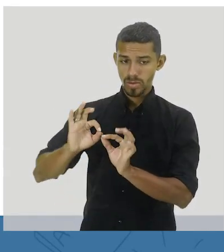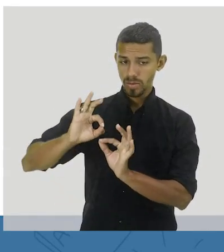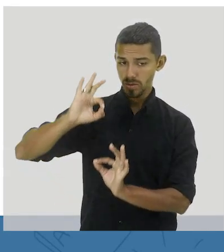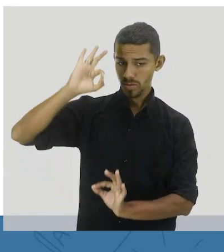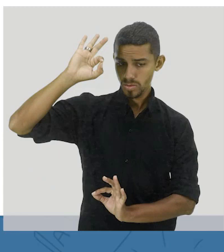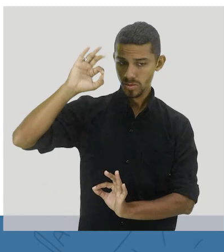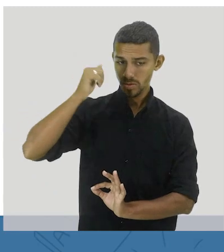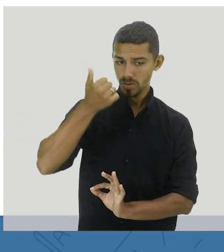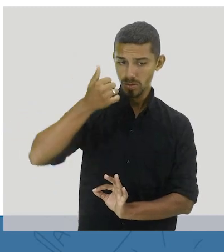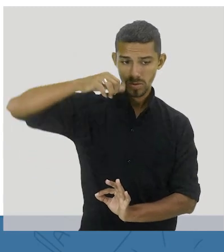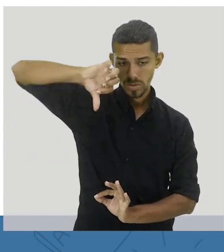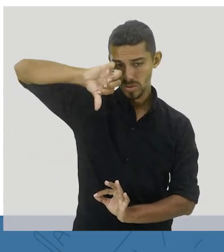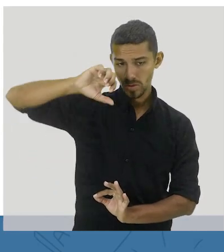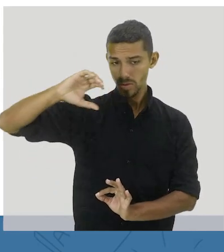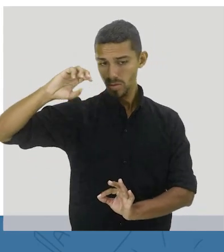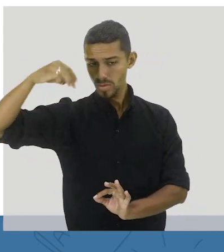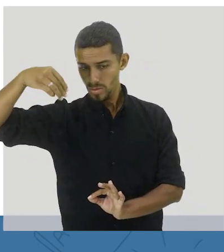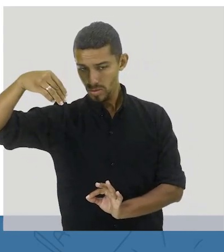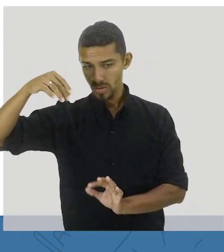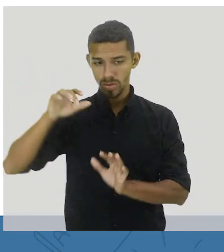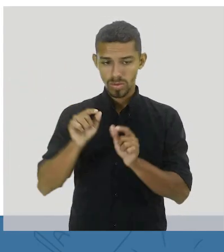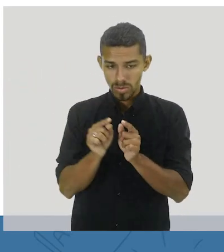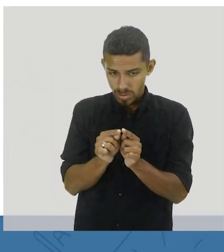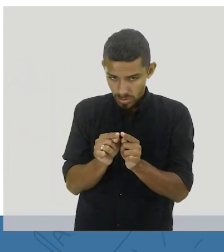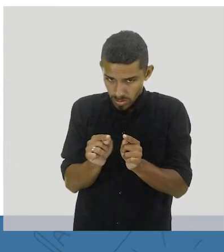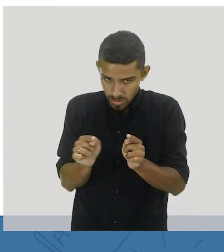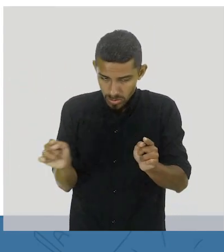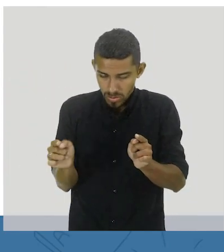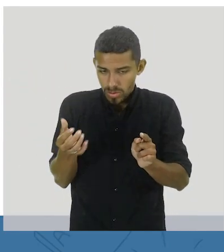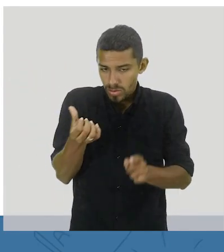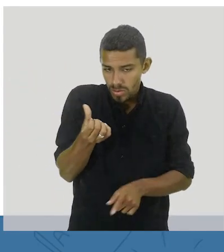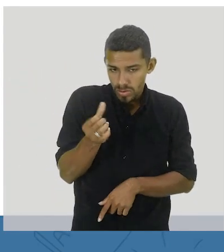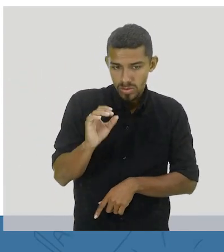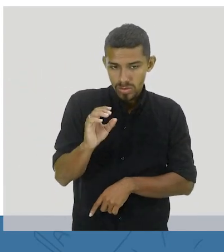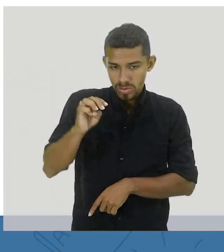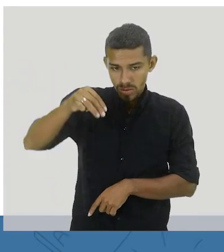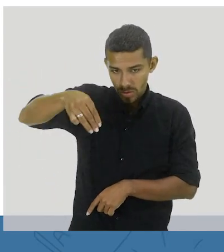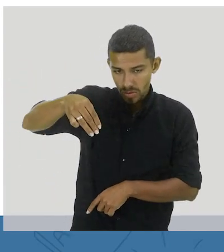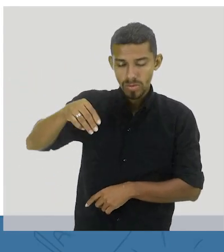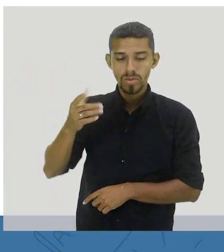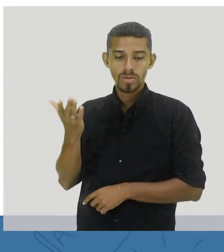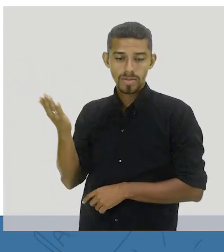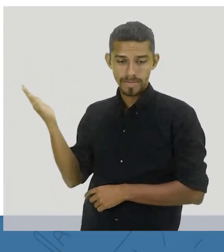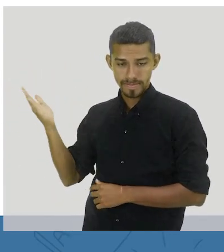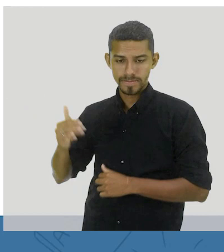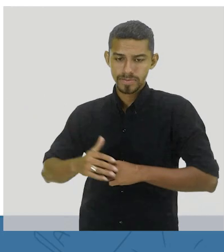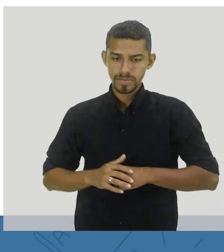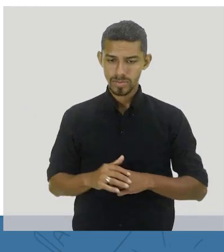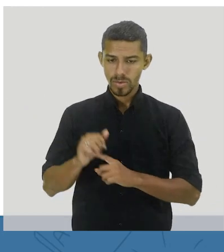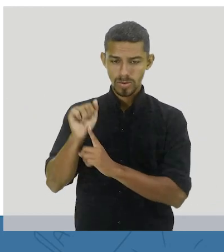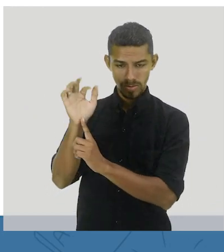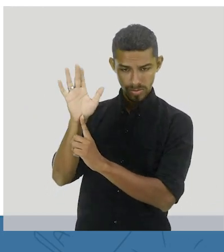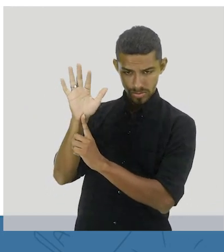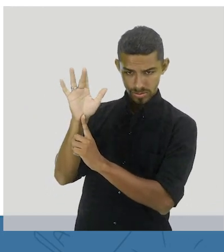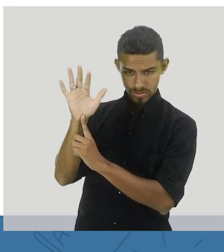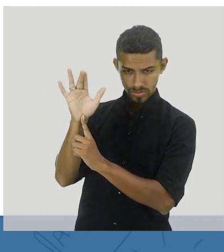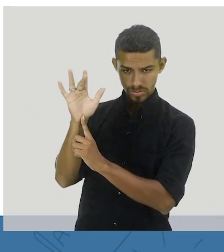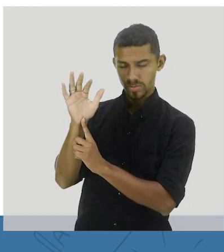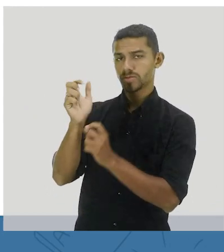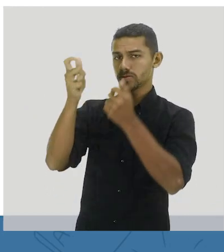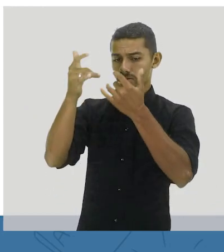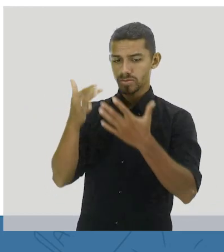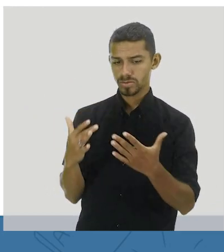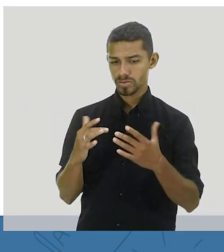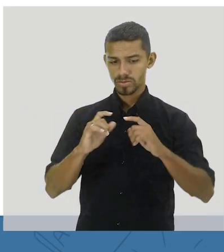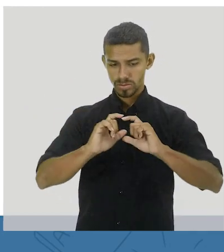altura e 6 centímetros de aresta da base. Essas velas são formadas por 4 blocos de mesma altura